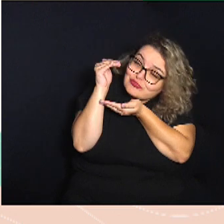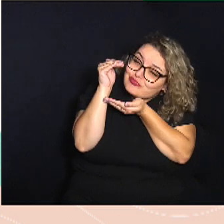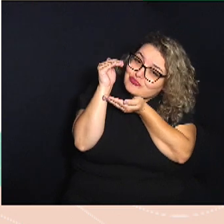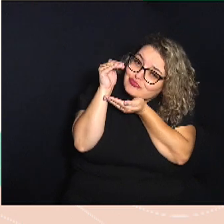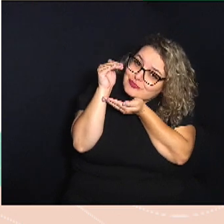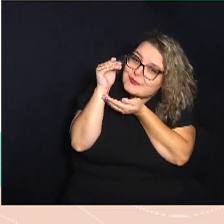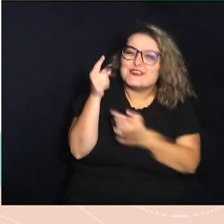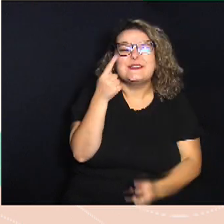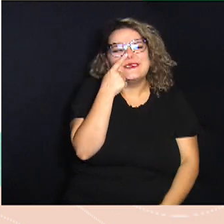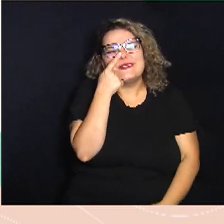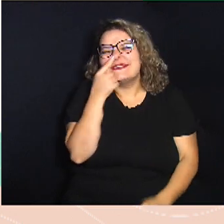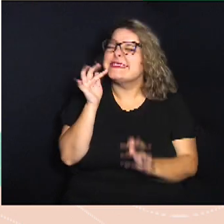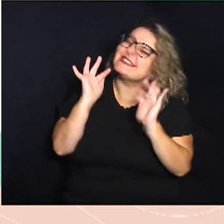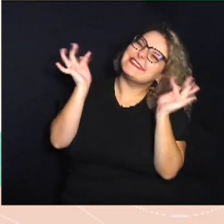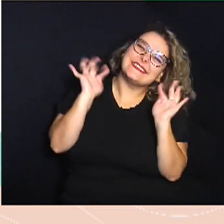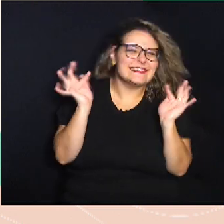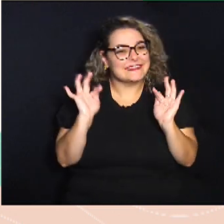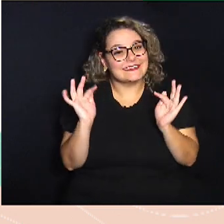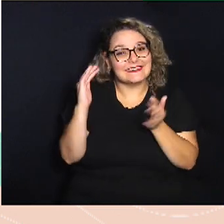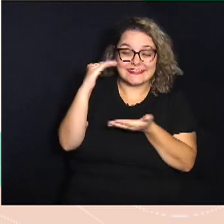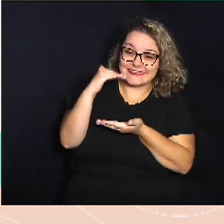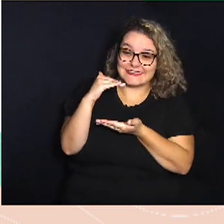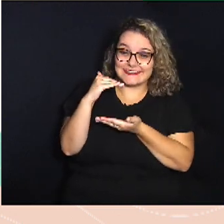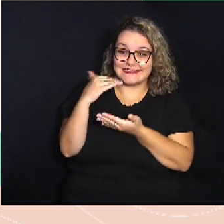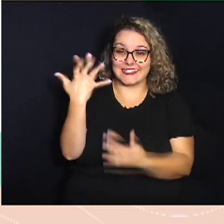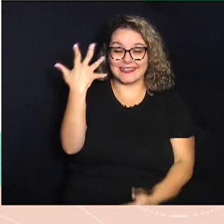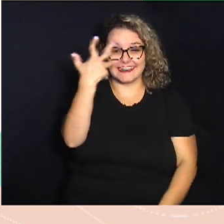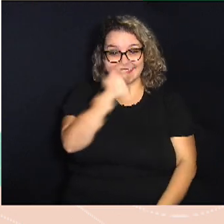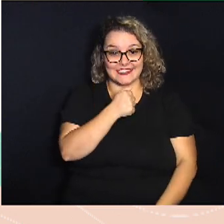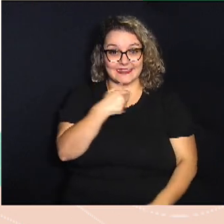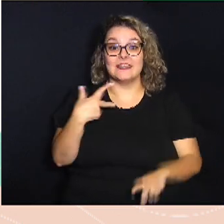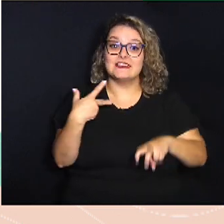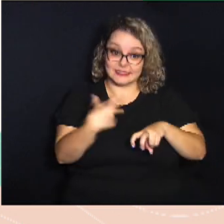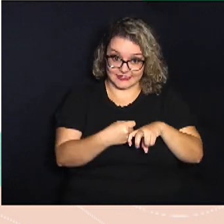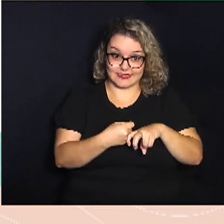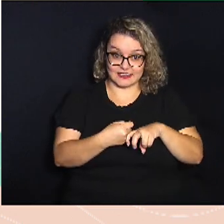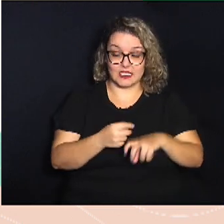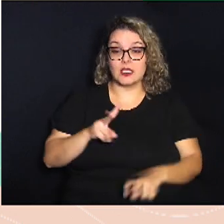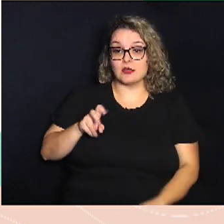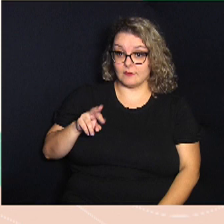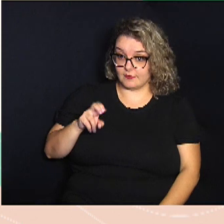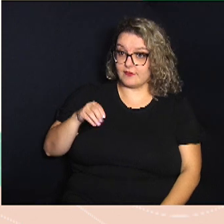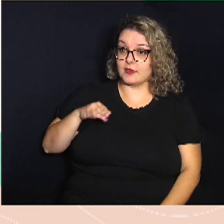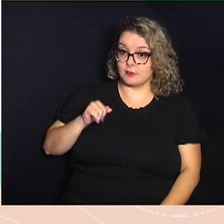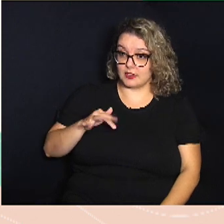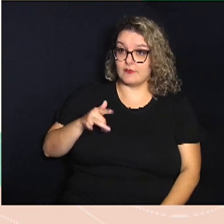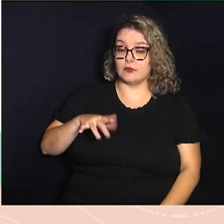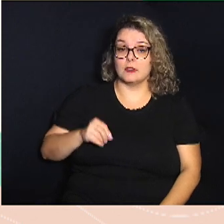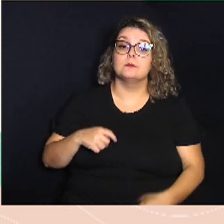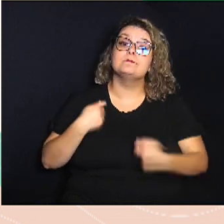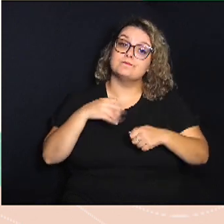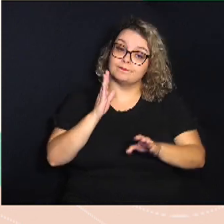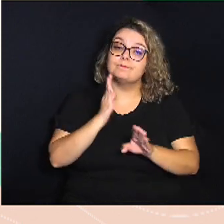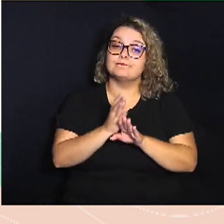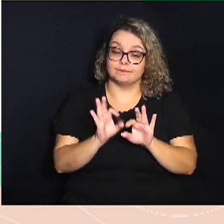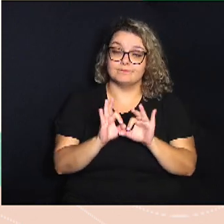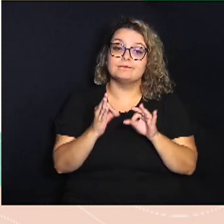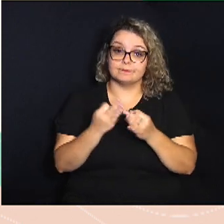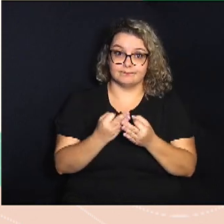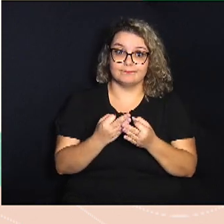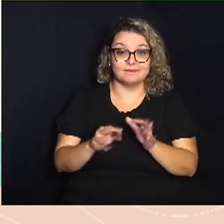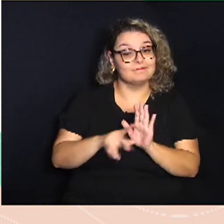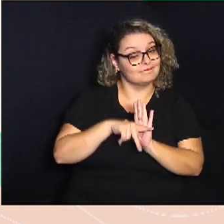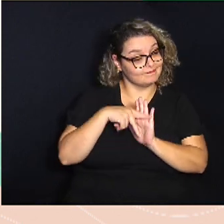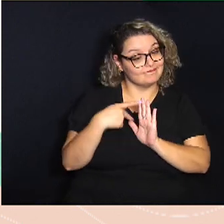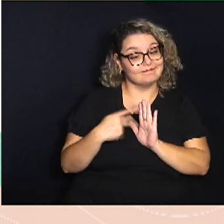feliz e de porte pequeno, muito bonita, vacinada e vermifugada, precisa encontrar uma família para fazer